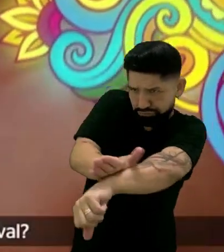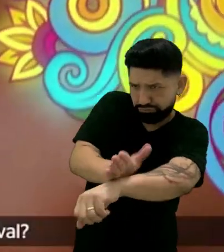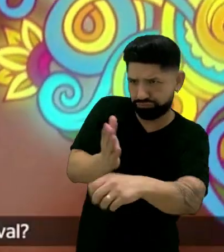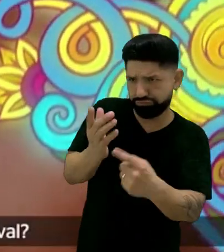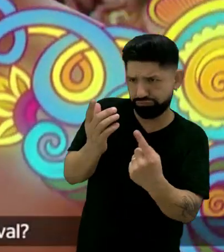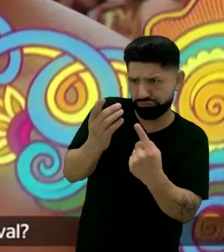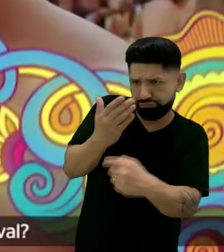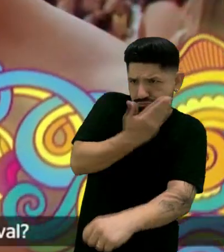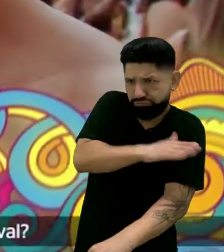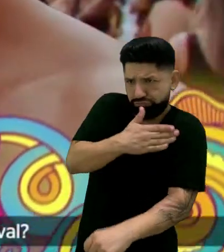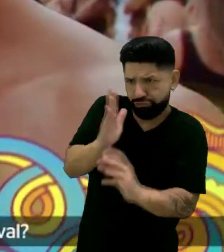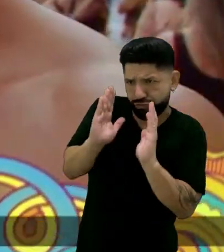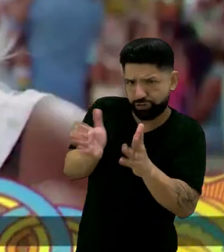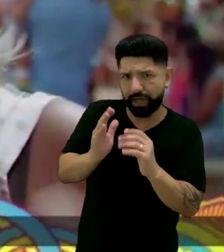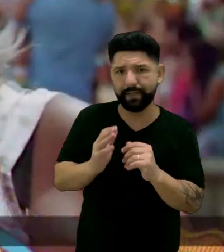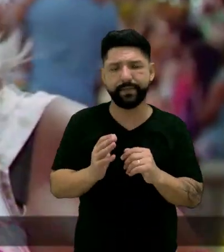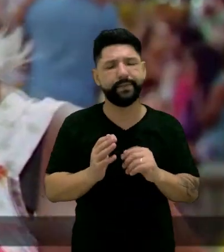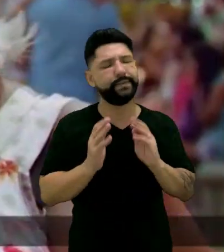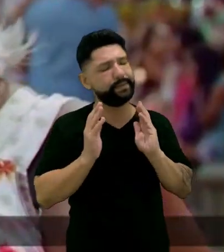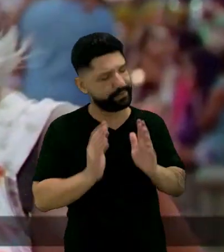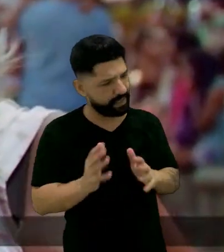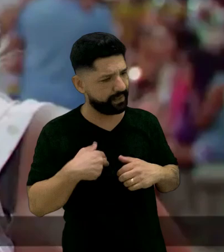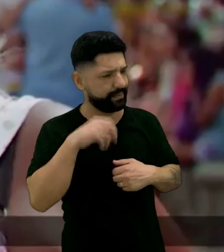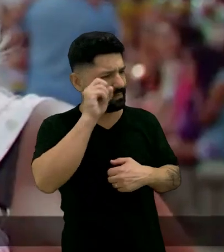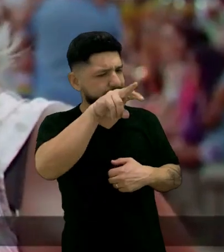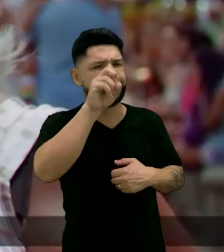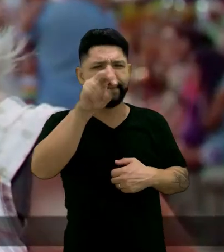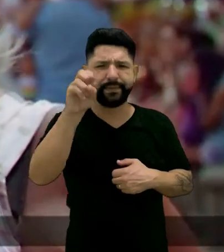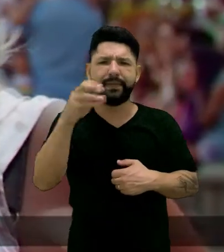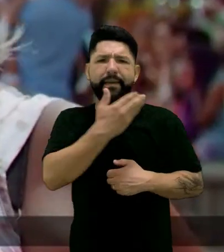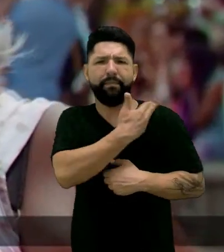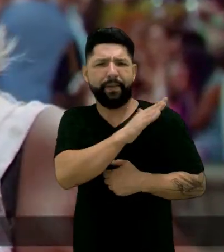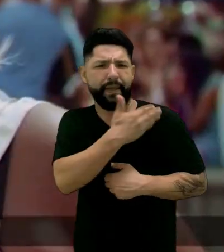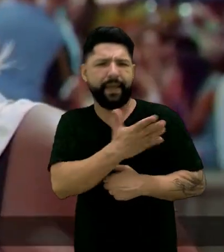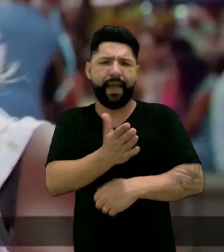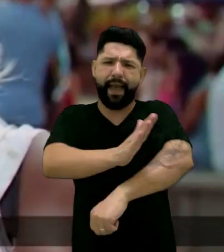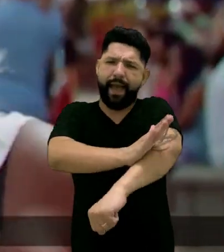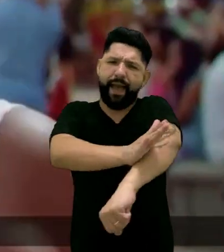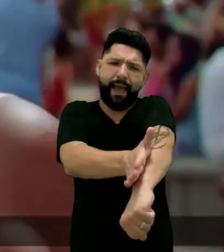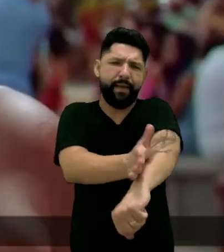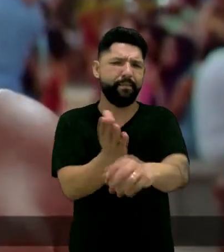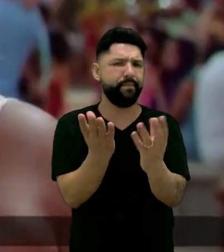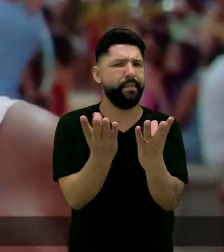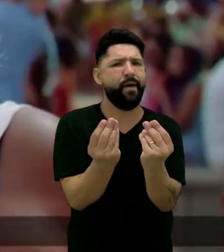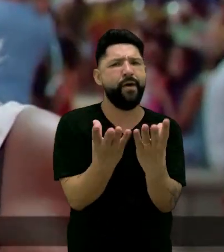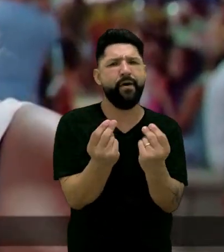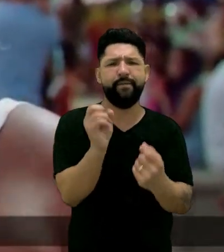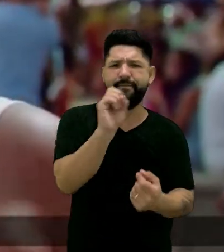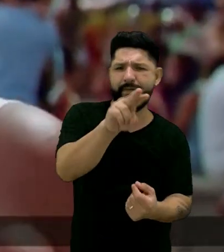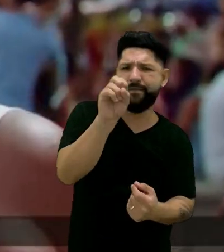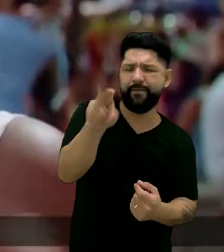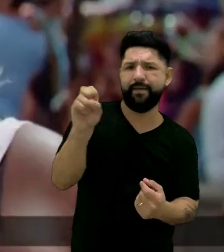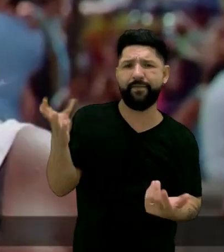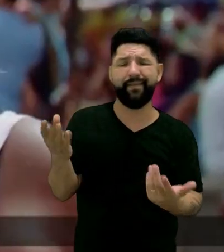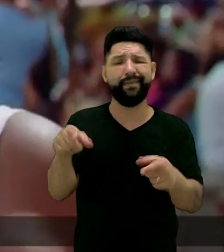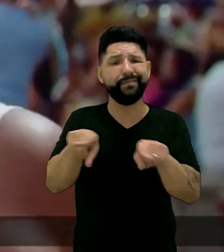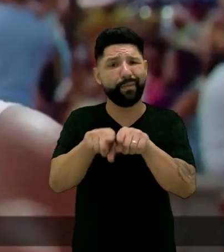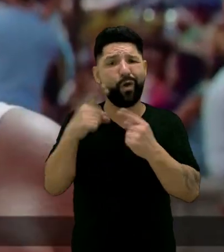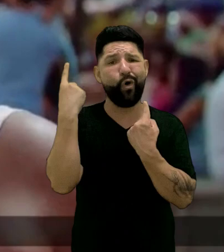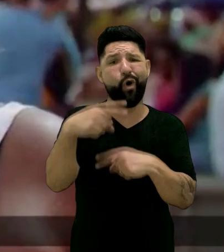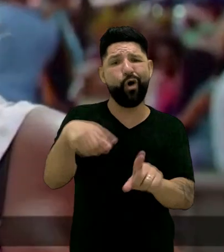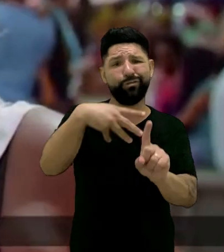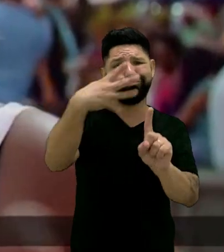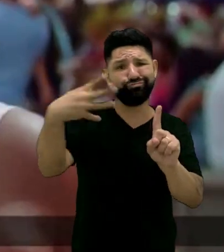preconceito ou discriminação durante o carnaval? A gente presencia, na verdade, esse tipo de preconceito, racismo, né? Acontece o tempo todo, a